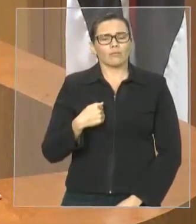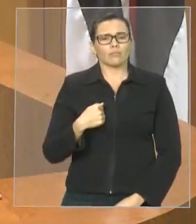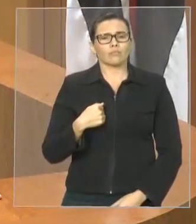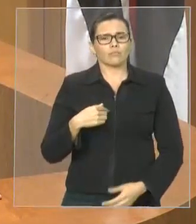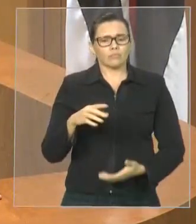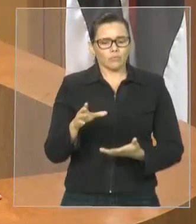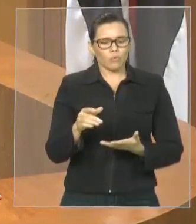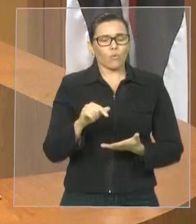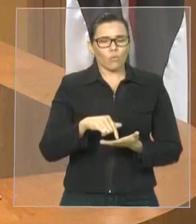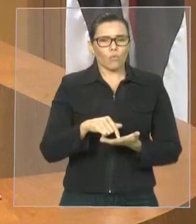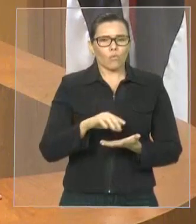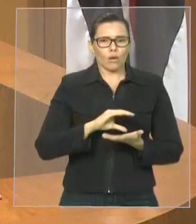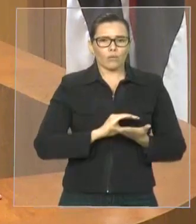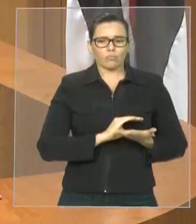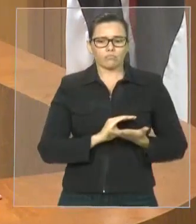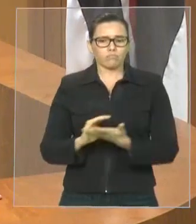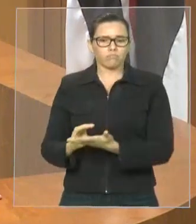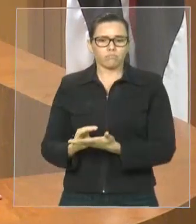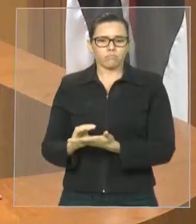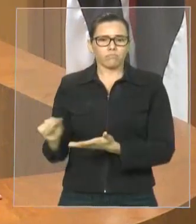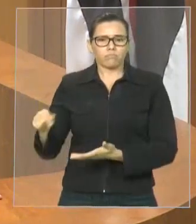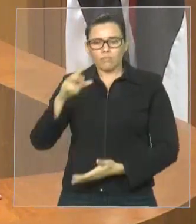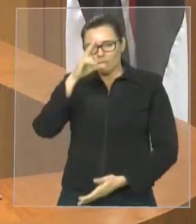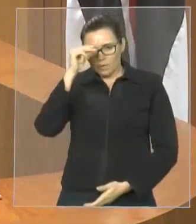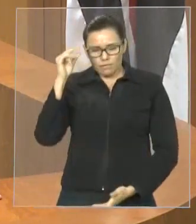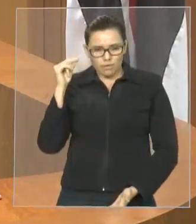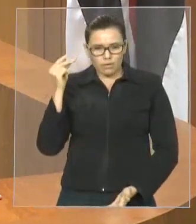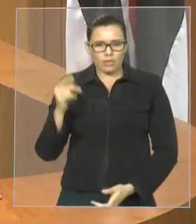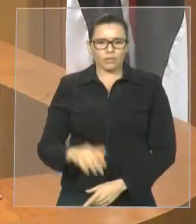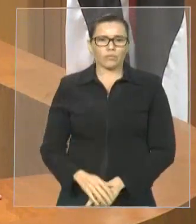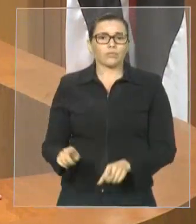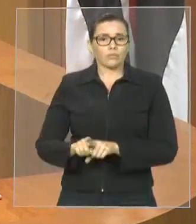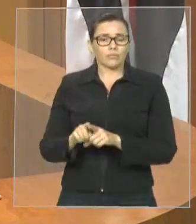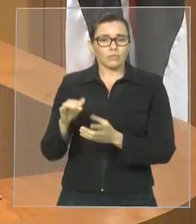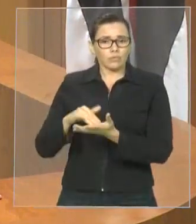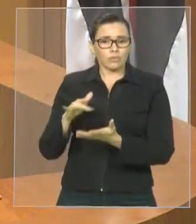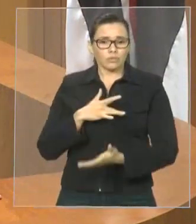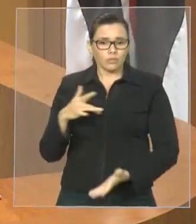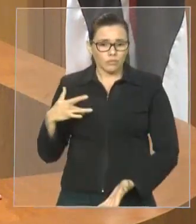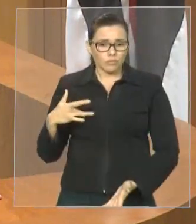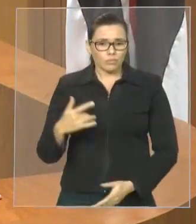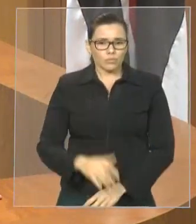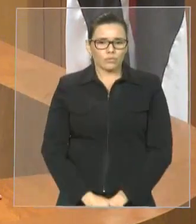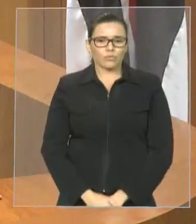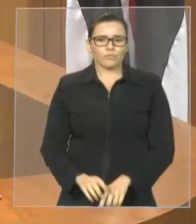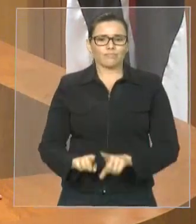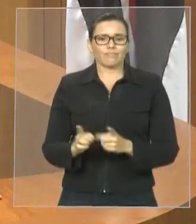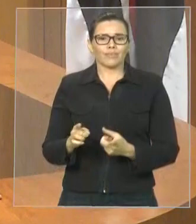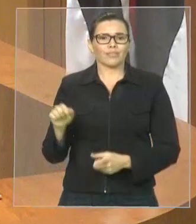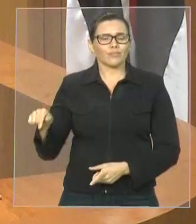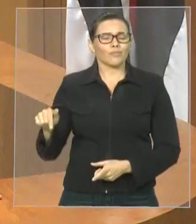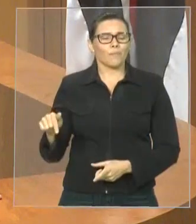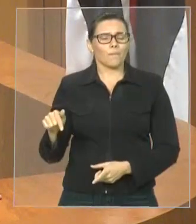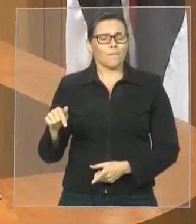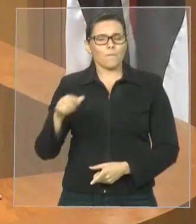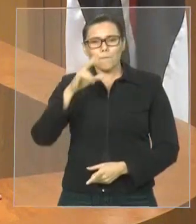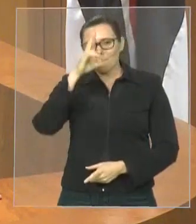foi que aconteceu? O prefeito não apresentou o projeto com a documentação e o dinheiro foi perdido.